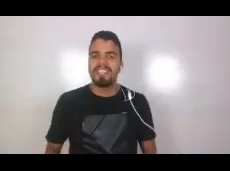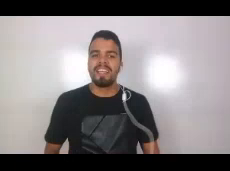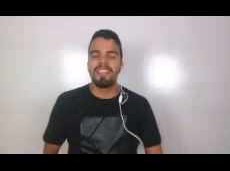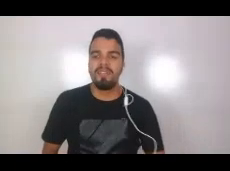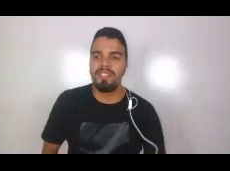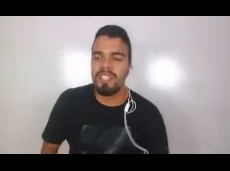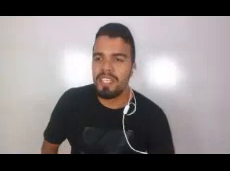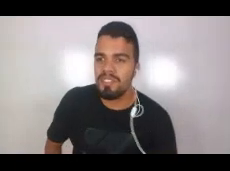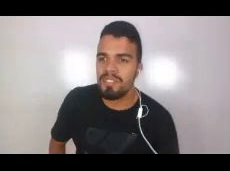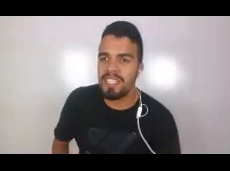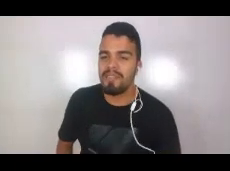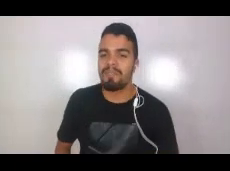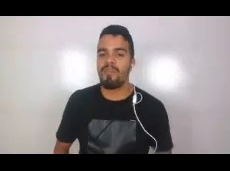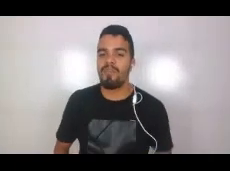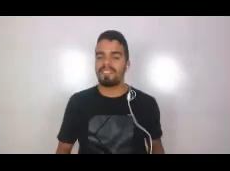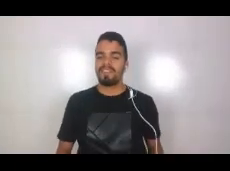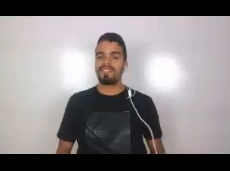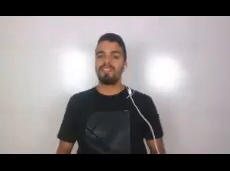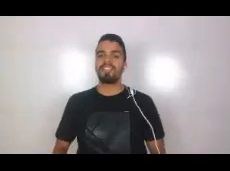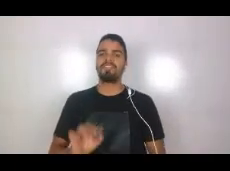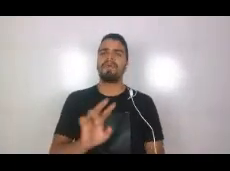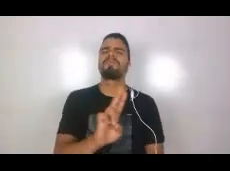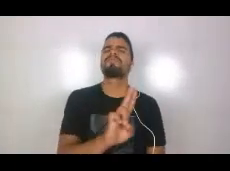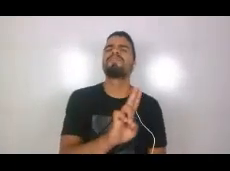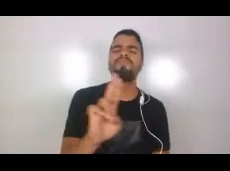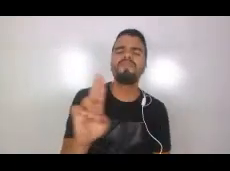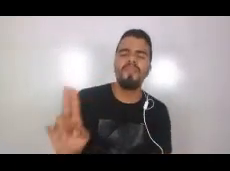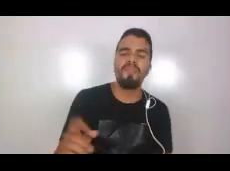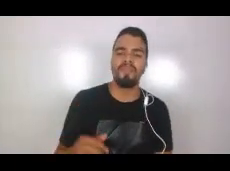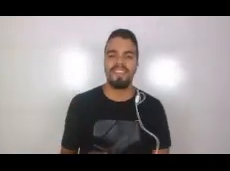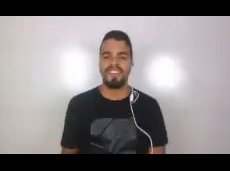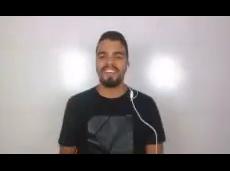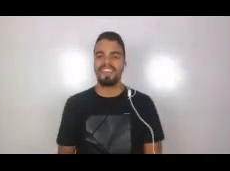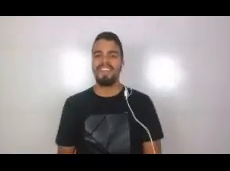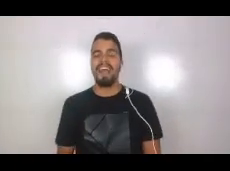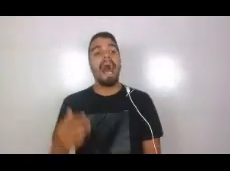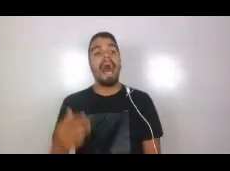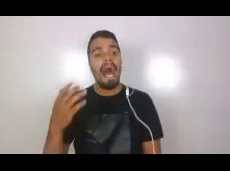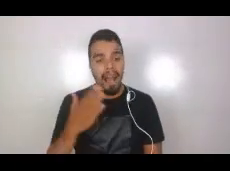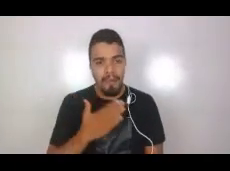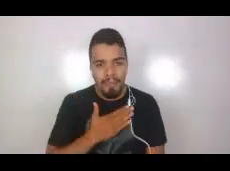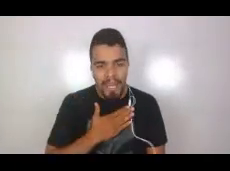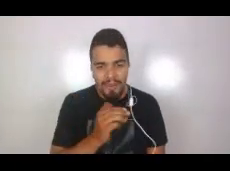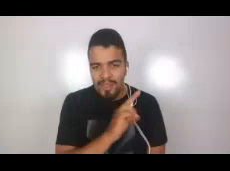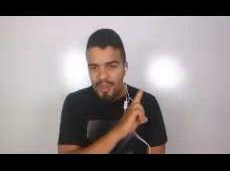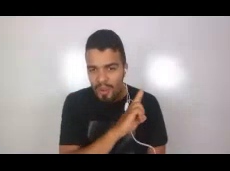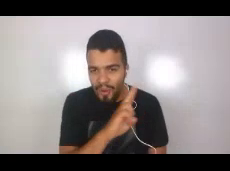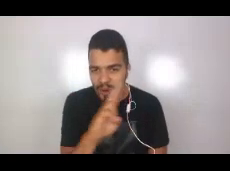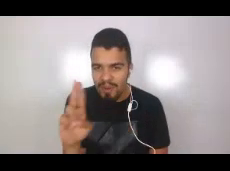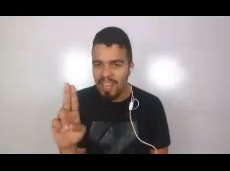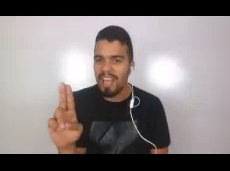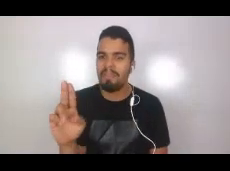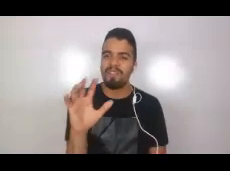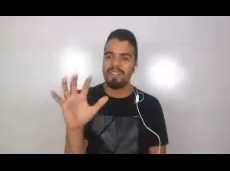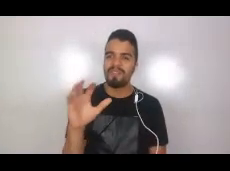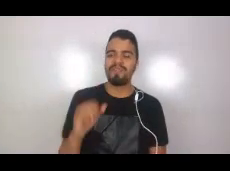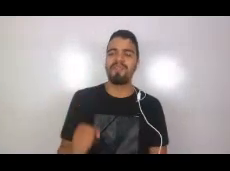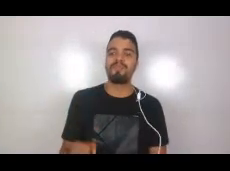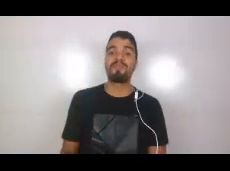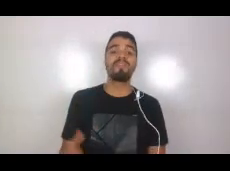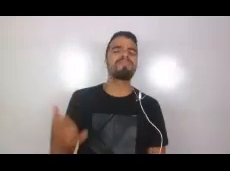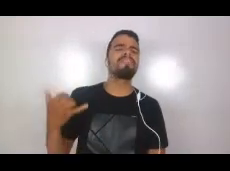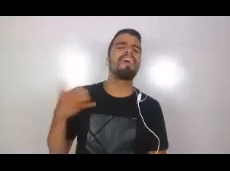noite. Então a gente utiliza um pouco mais de saudação, a gente pergunta qual é o seu nome. Ah, o meu nome. Aí a pessoa